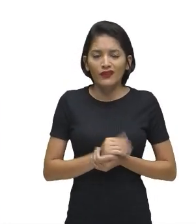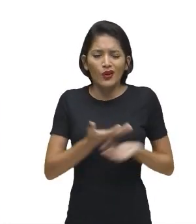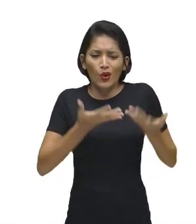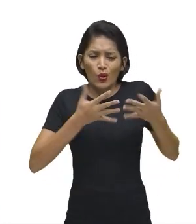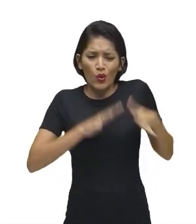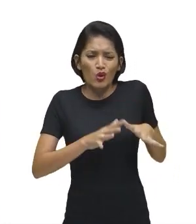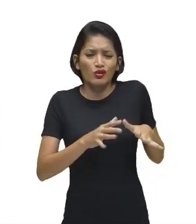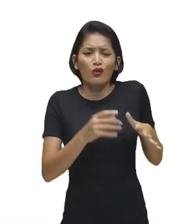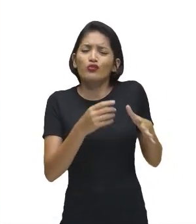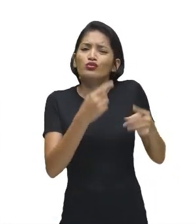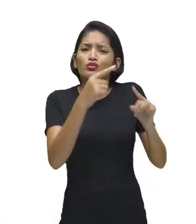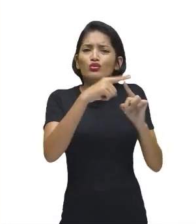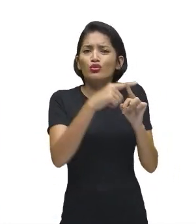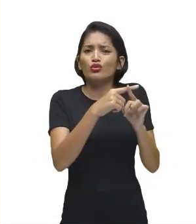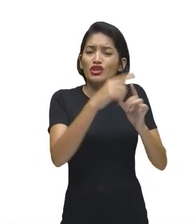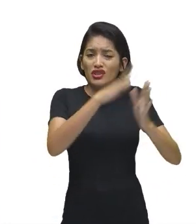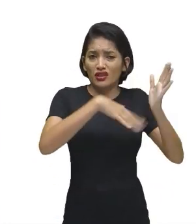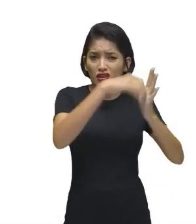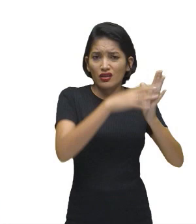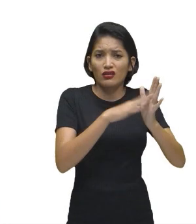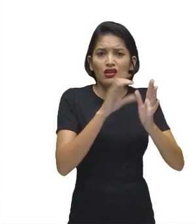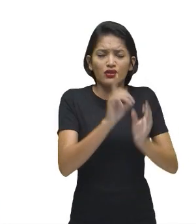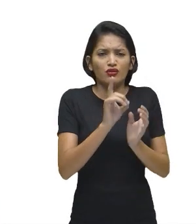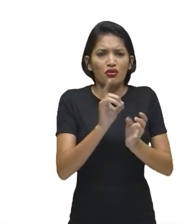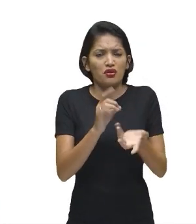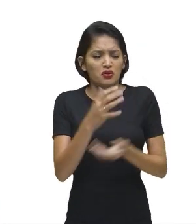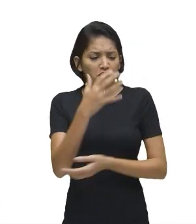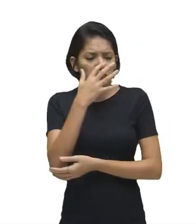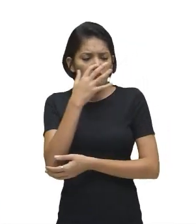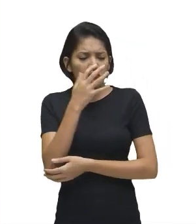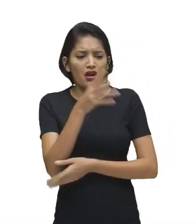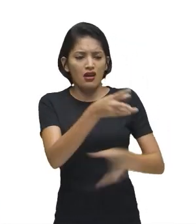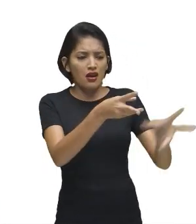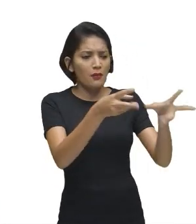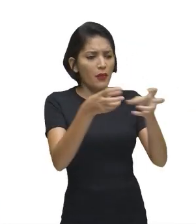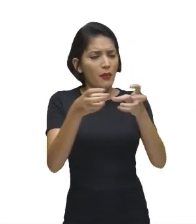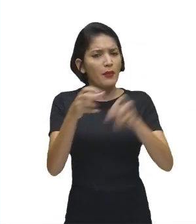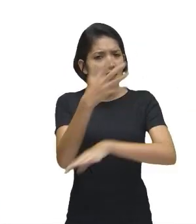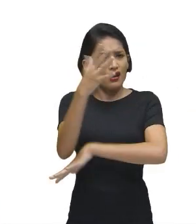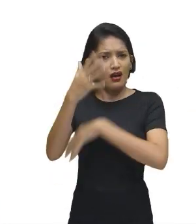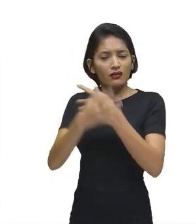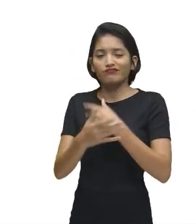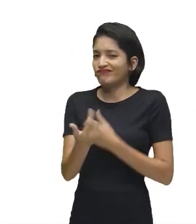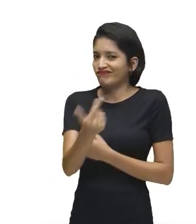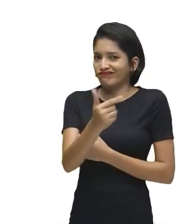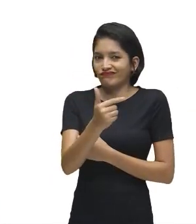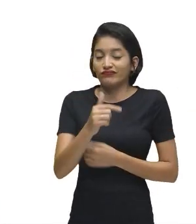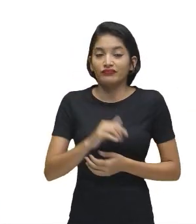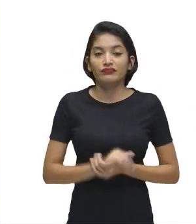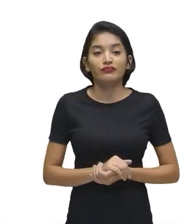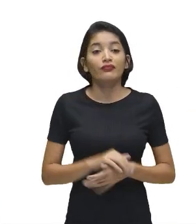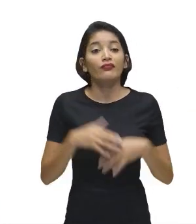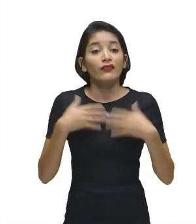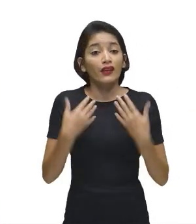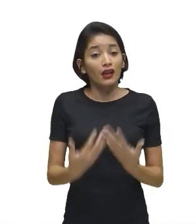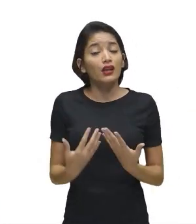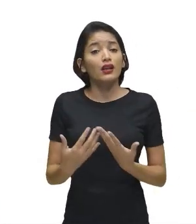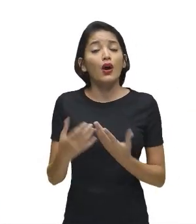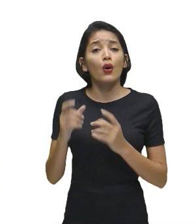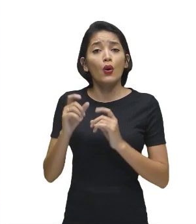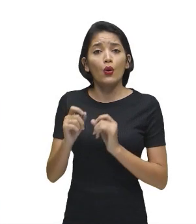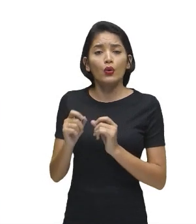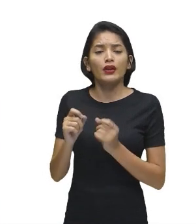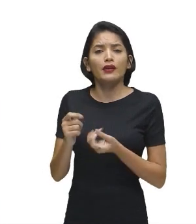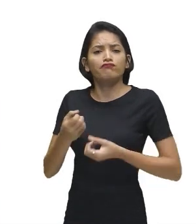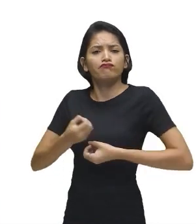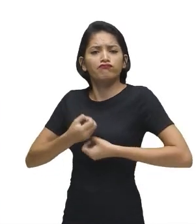gostavam desse tipo de pintura, só de impressão, só de observar a natureza. O expressionismo ele foi a tendência de